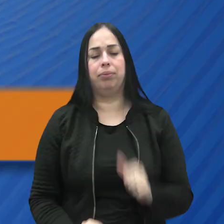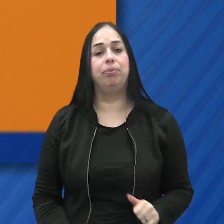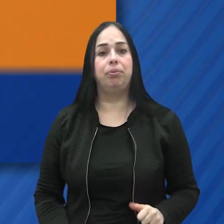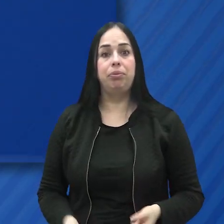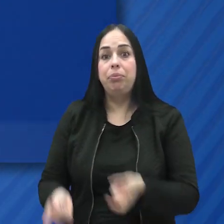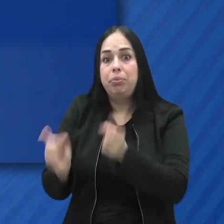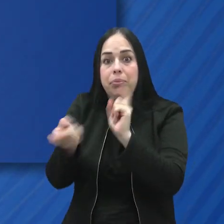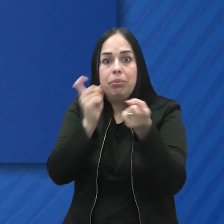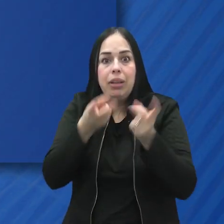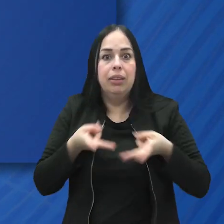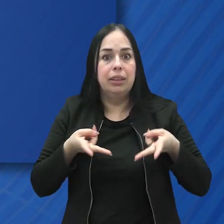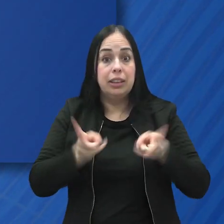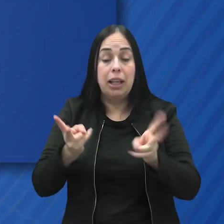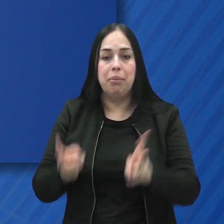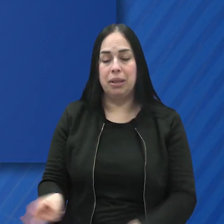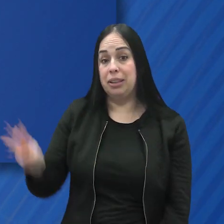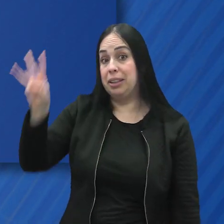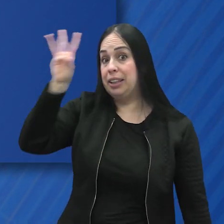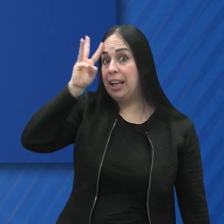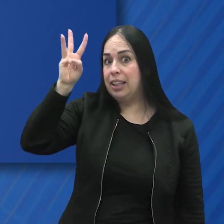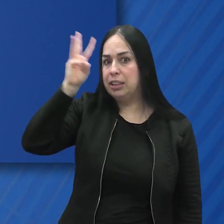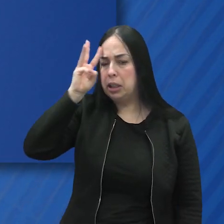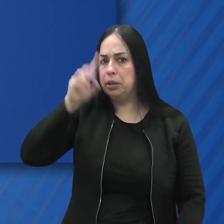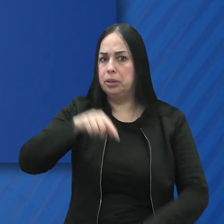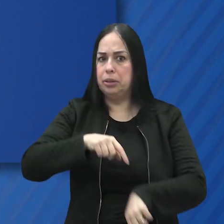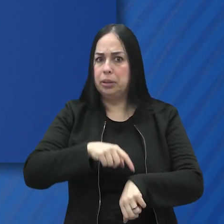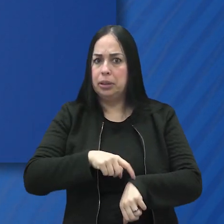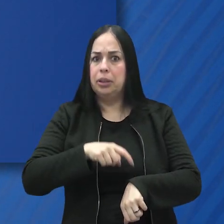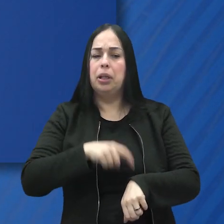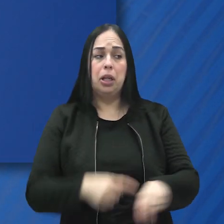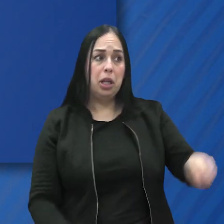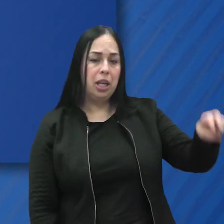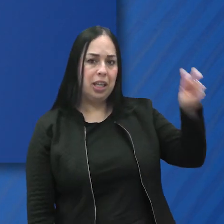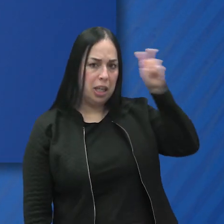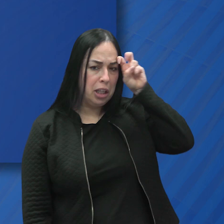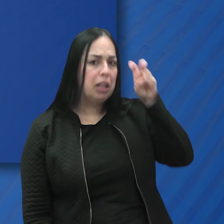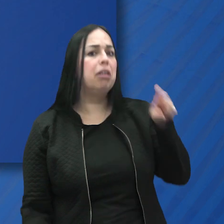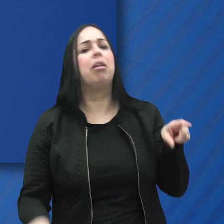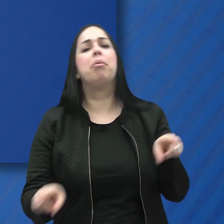famílias. As sessões da Câmara são realizadas todas as terças e